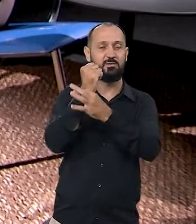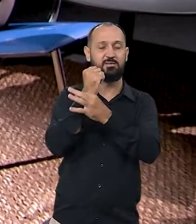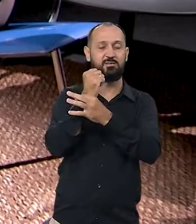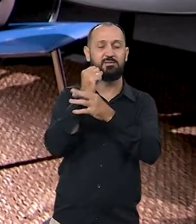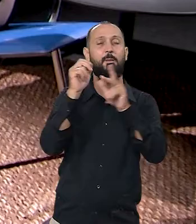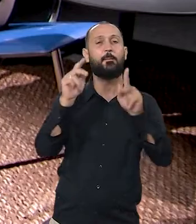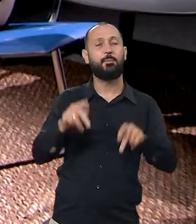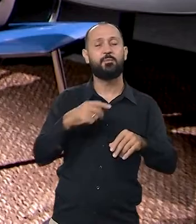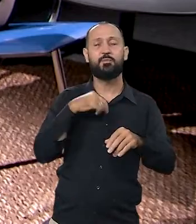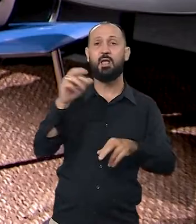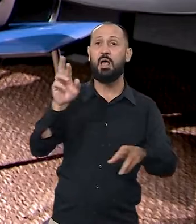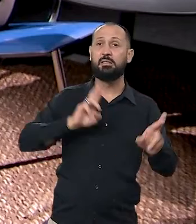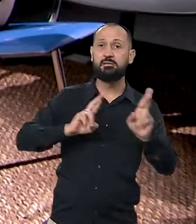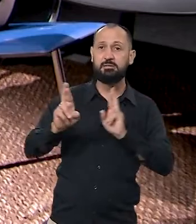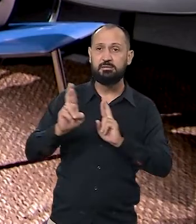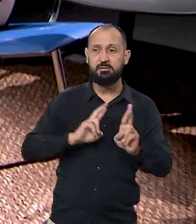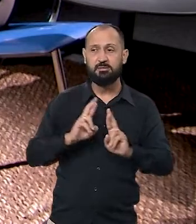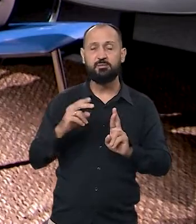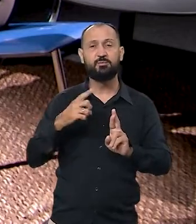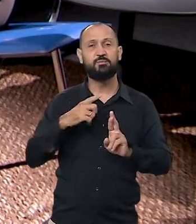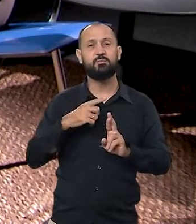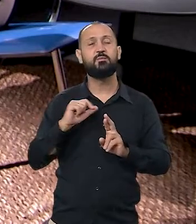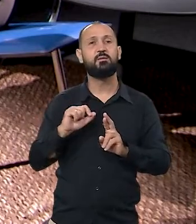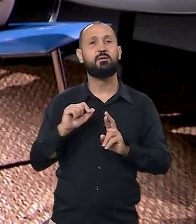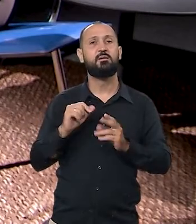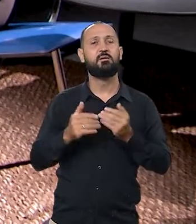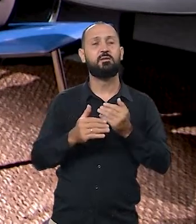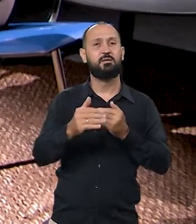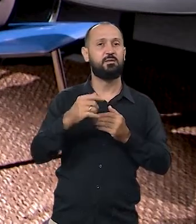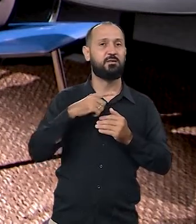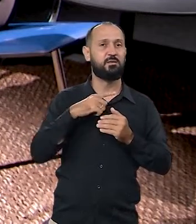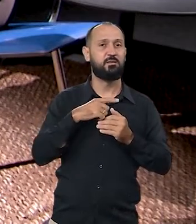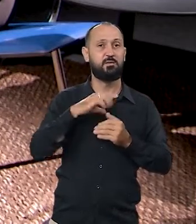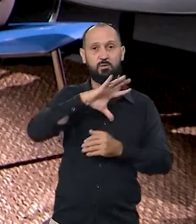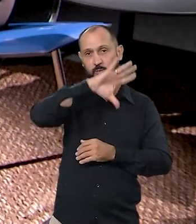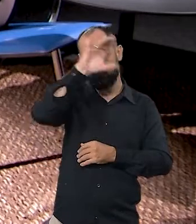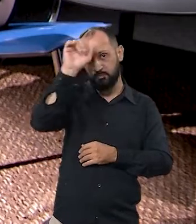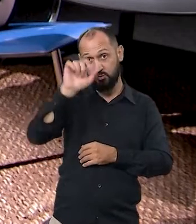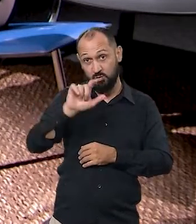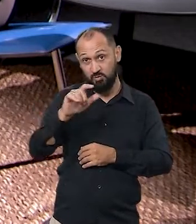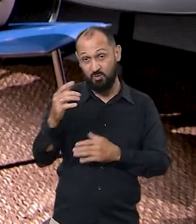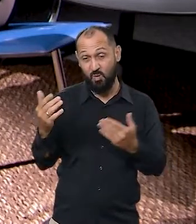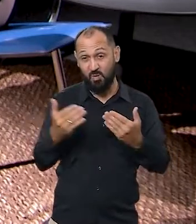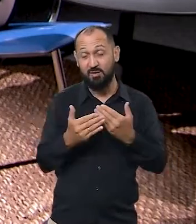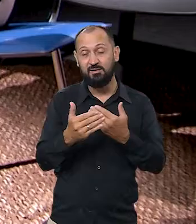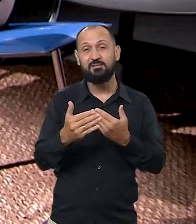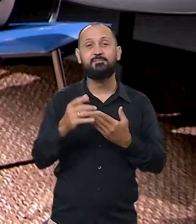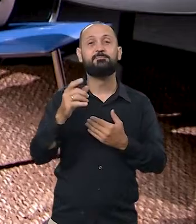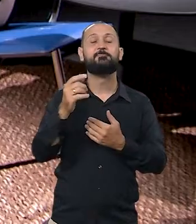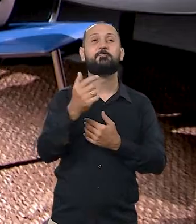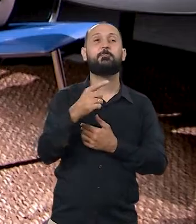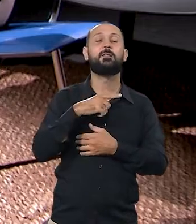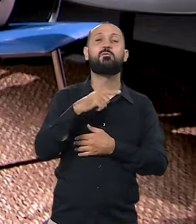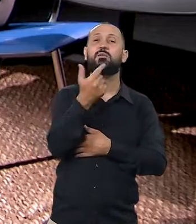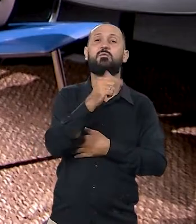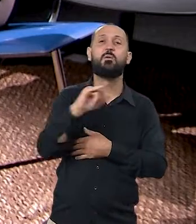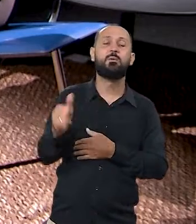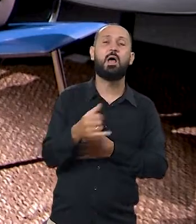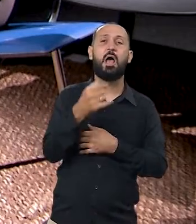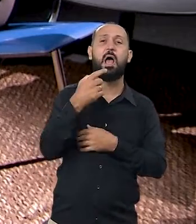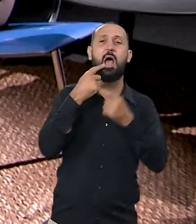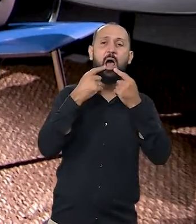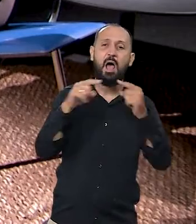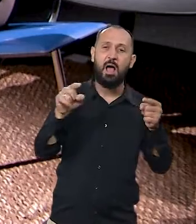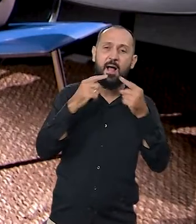segurança pública. Os resultados que nós tivemos no Mato Grosso do Sul não